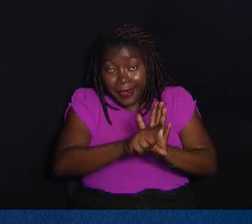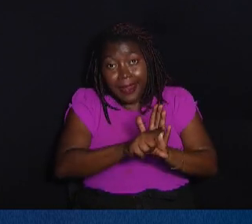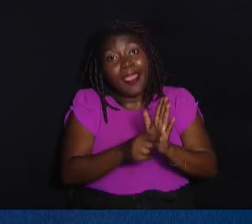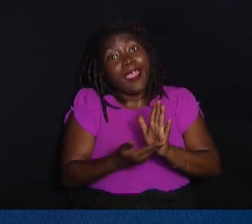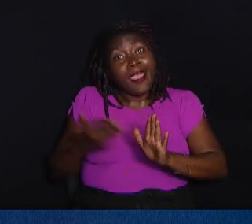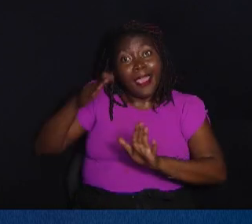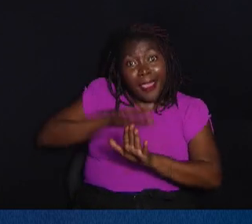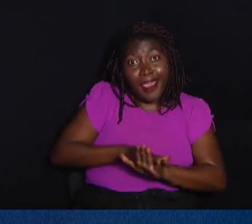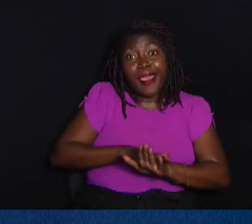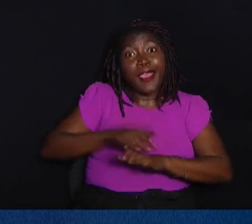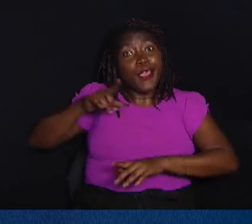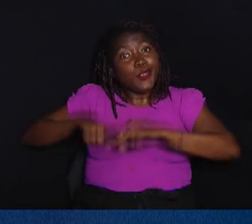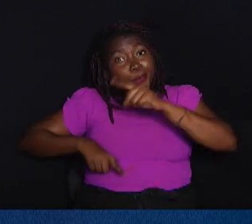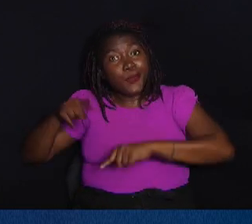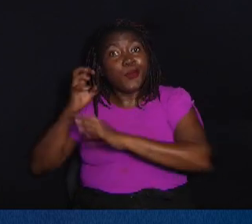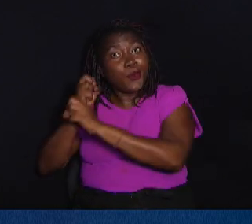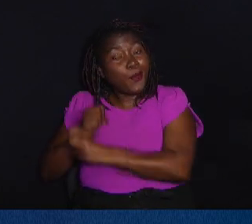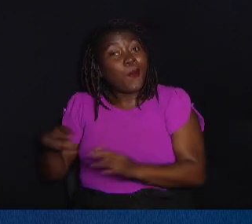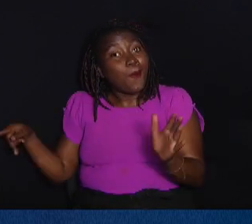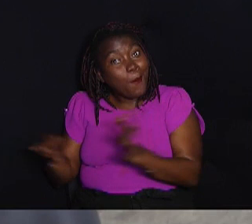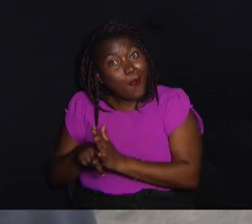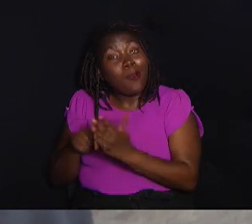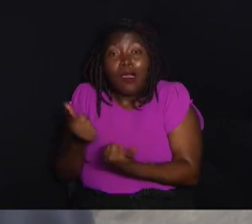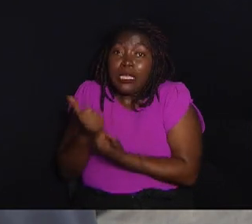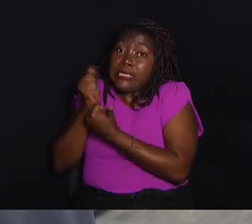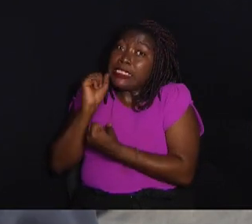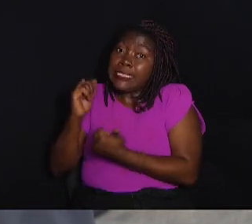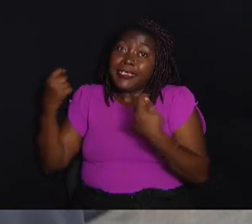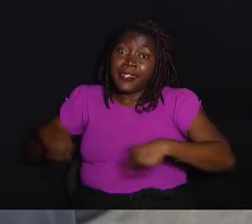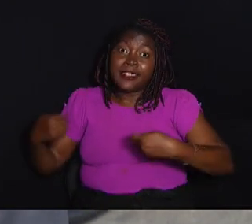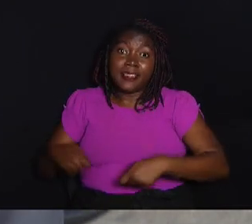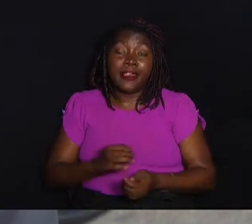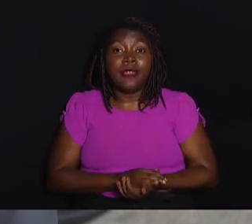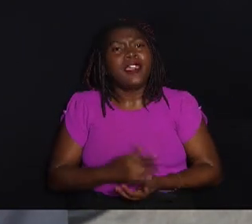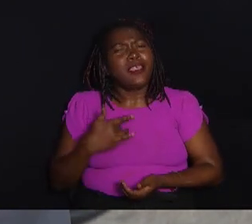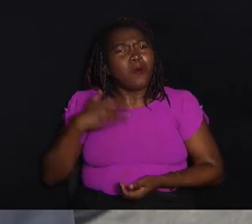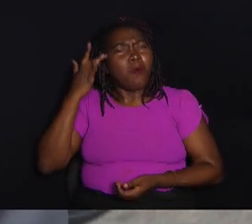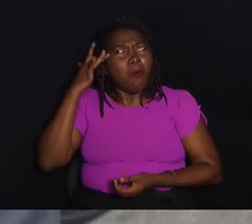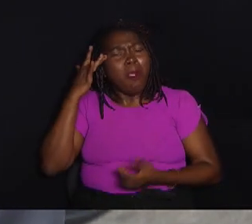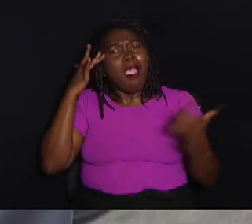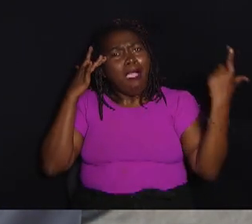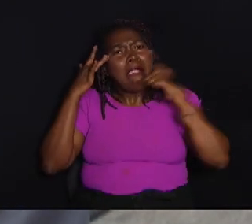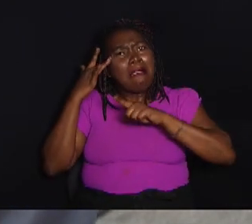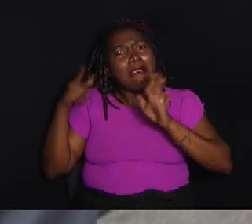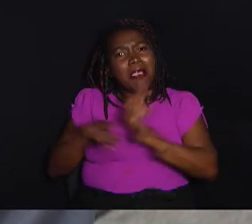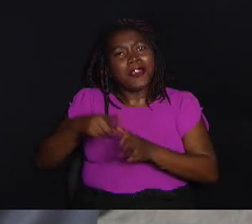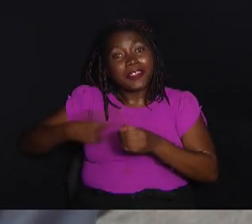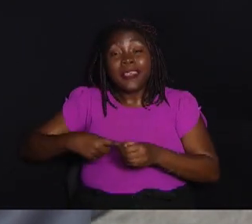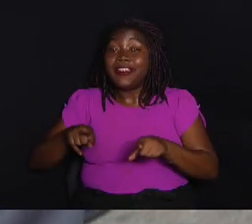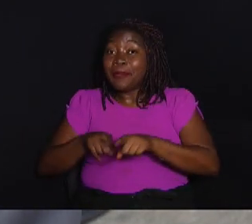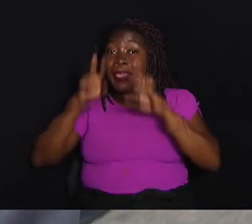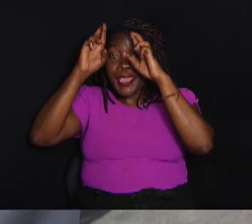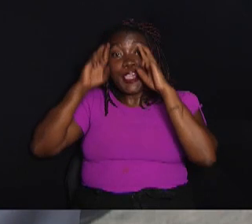orçamentárias próprias suplementadas Se necessário Então acho que é um ganho pra cidade e é um respeito que a gente tem com a